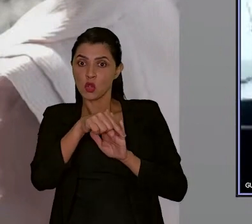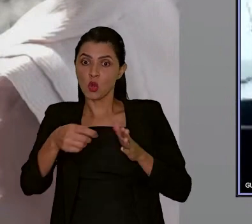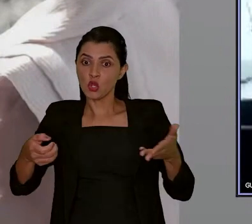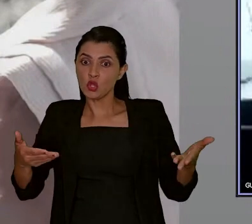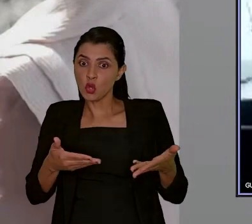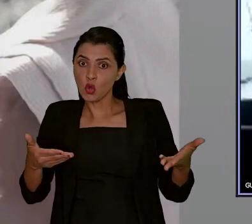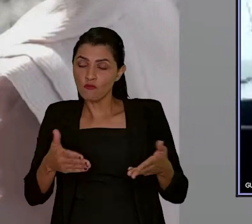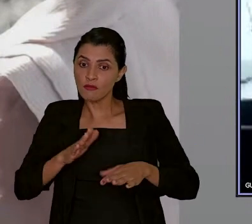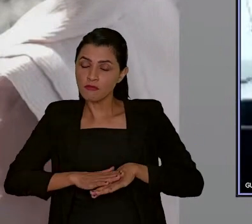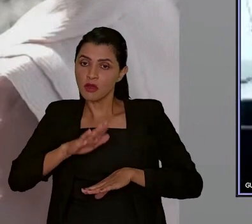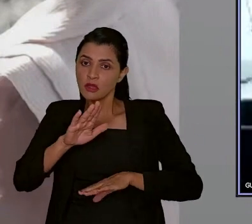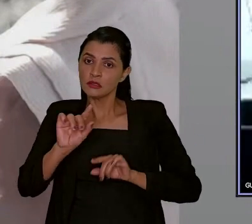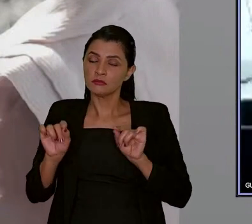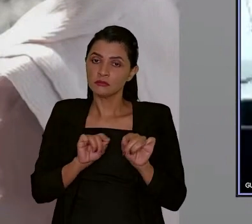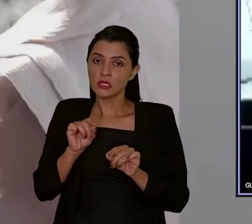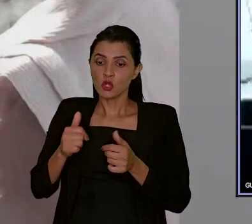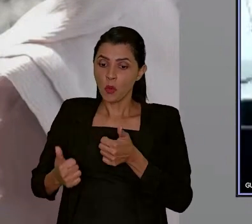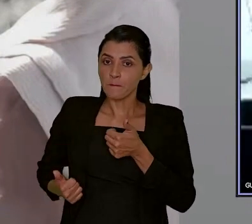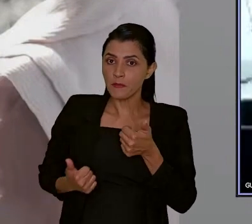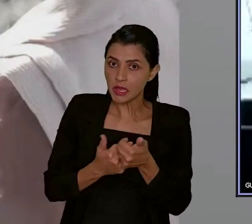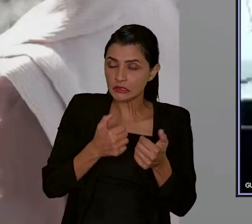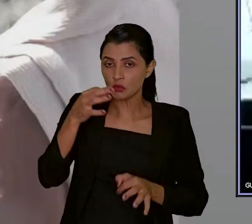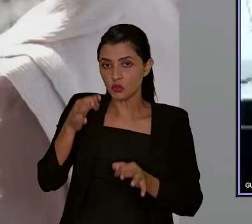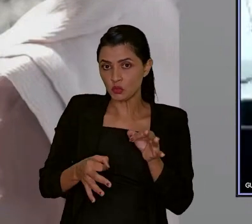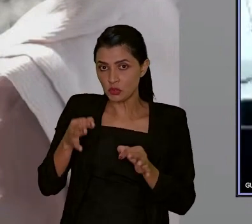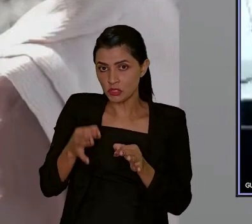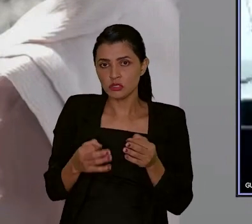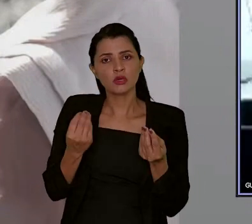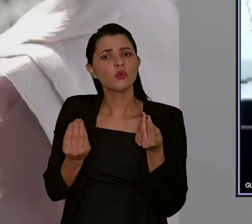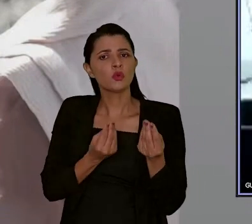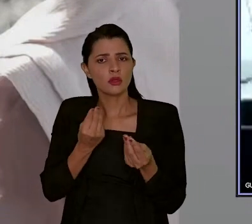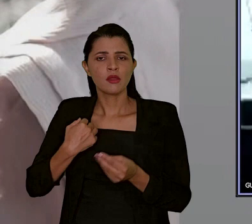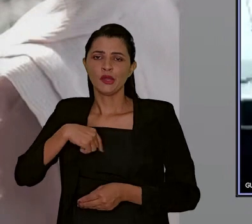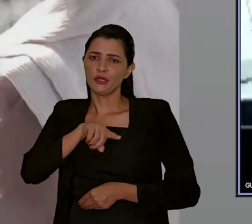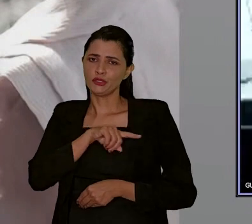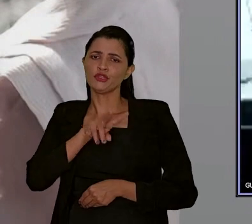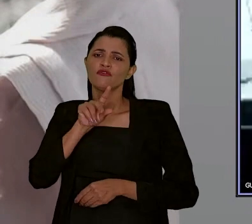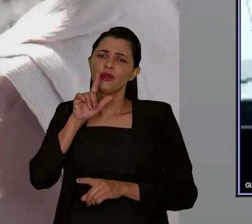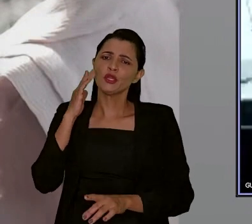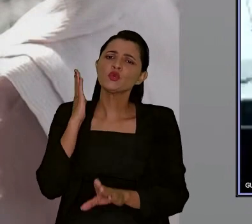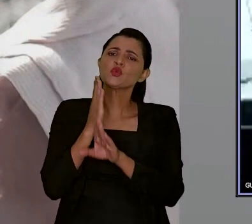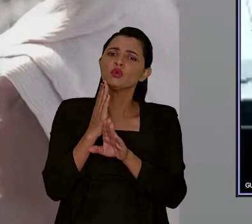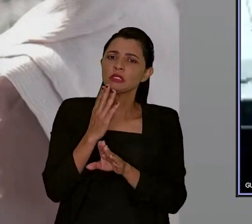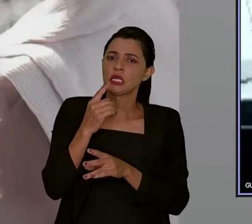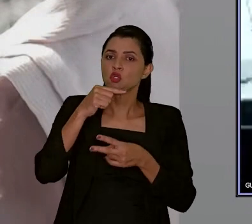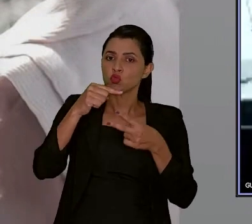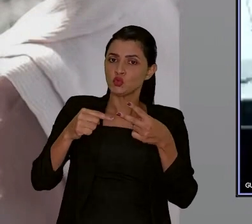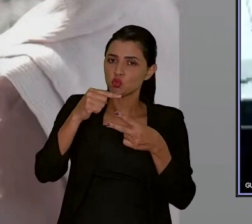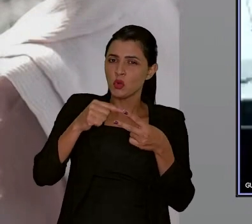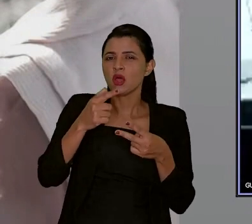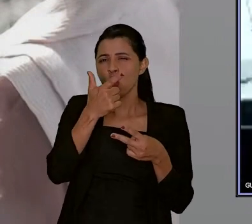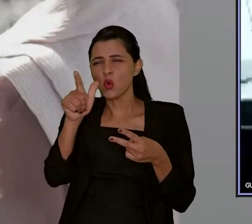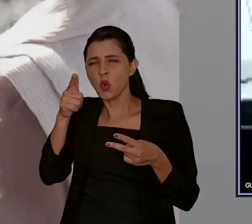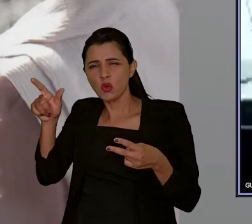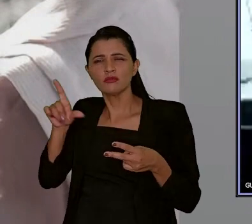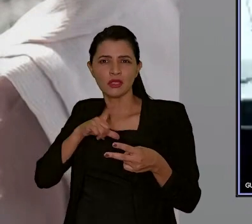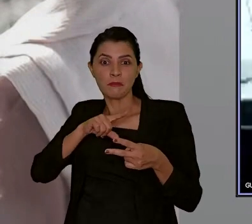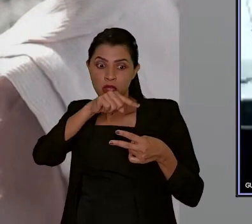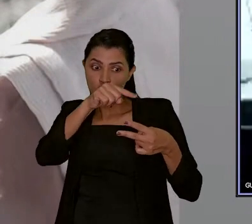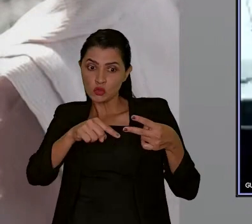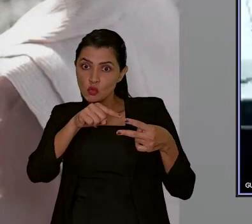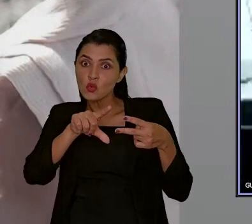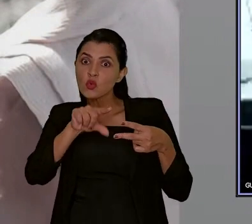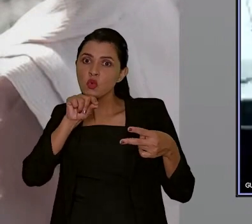de cooperação jurídica internacional, nós vamos encontrar duas, entre várias, mas duas características que são, na minha